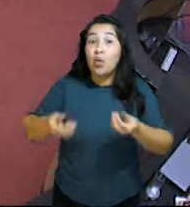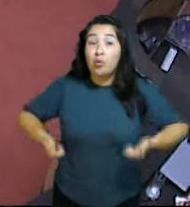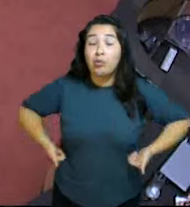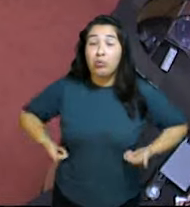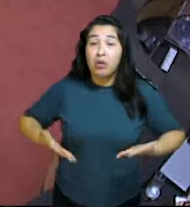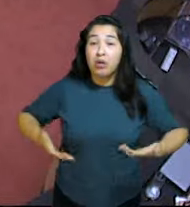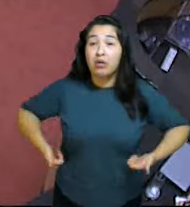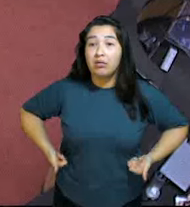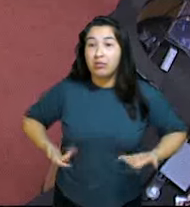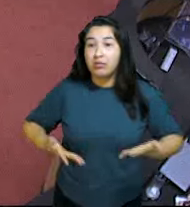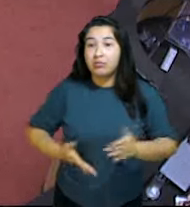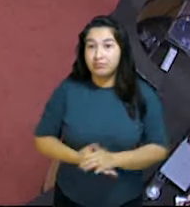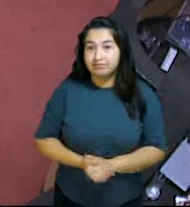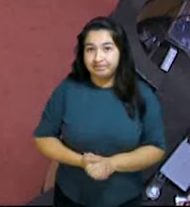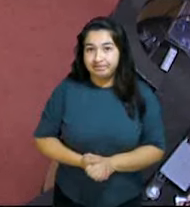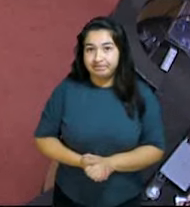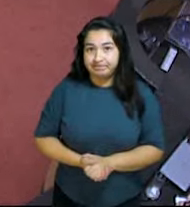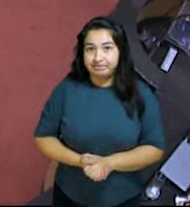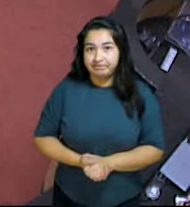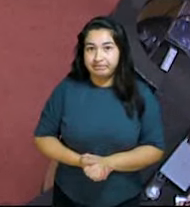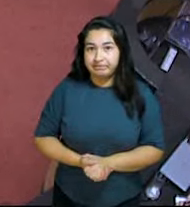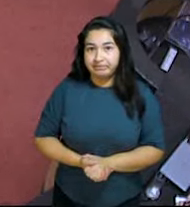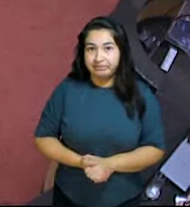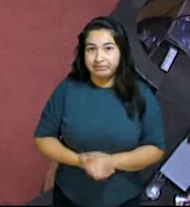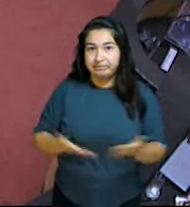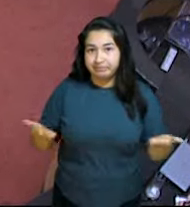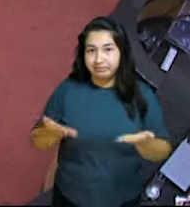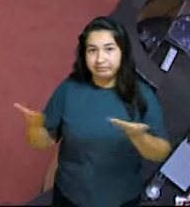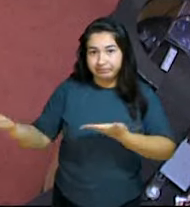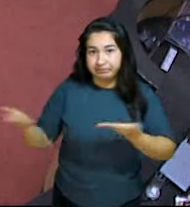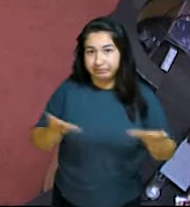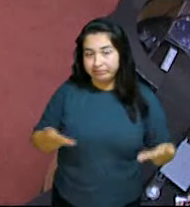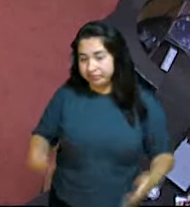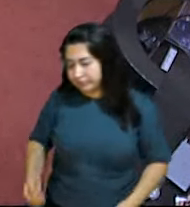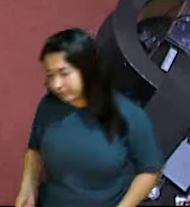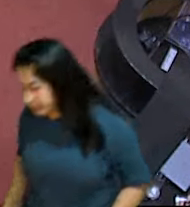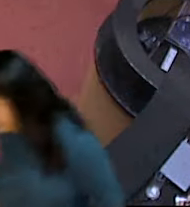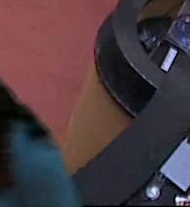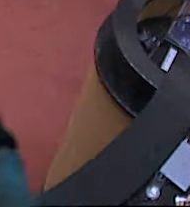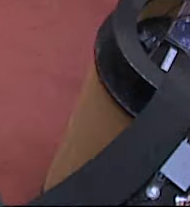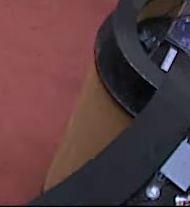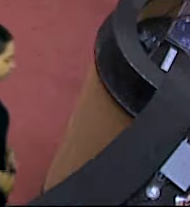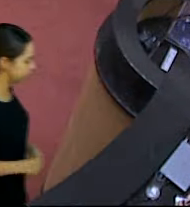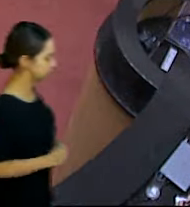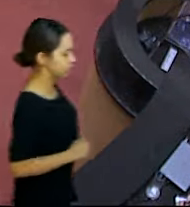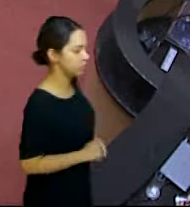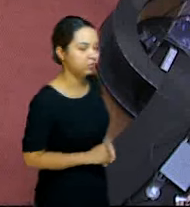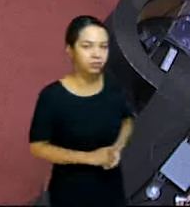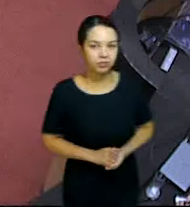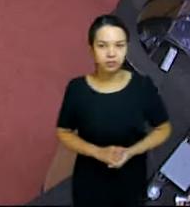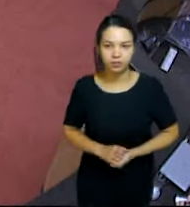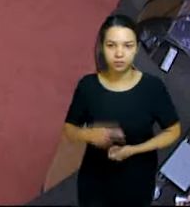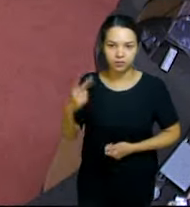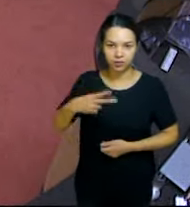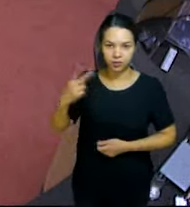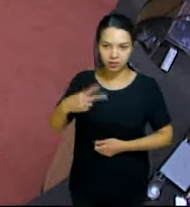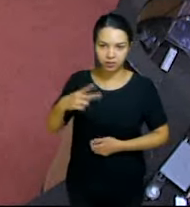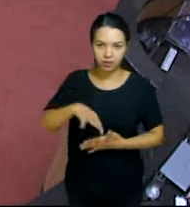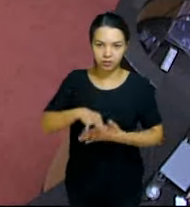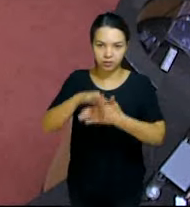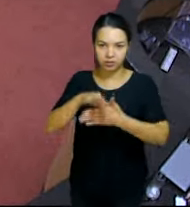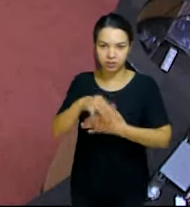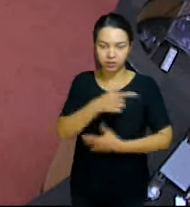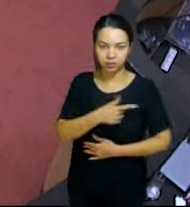obrigado. Ok, vereador Cirola. Solicitou a palavra o vice-líder do governo, deputado